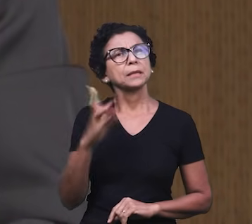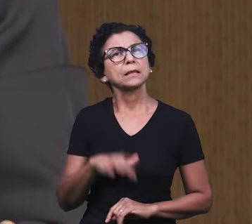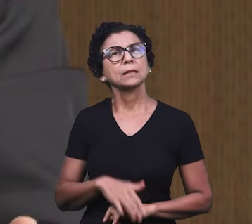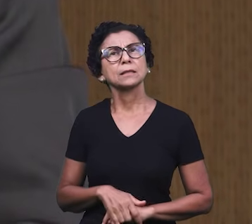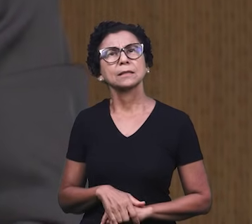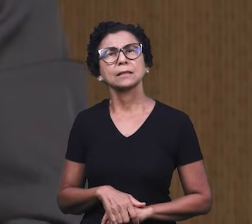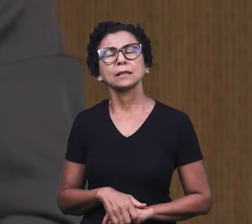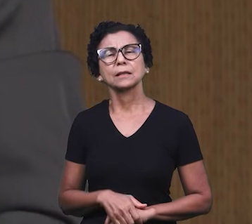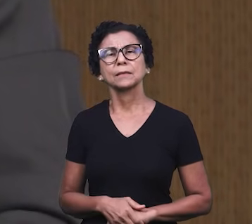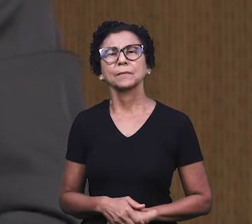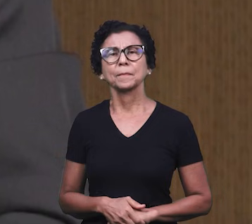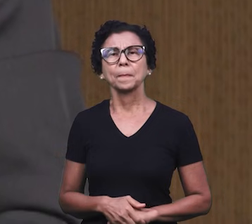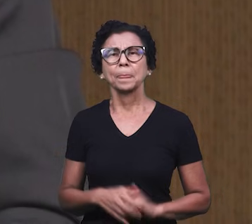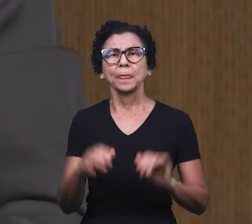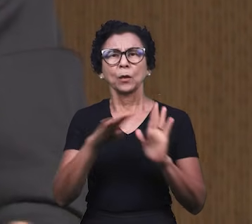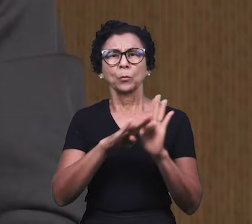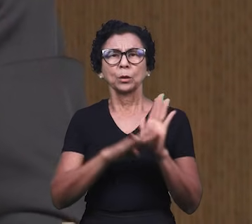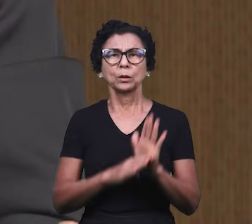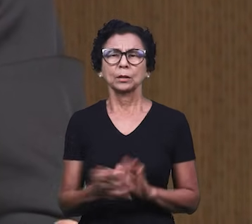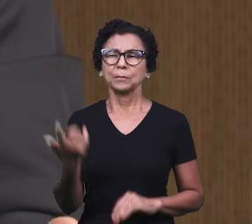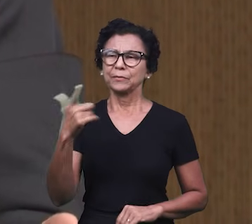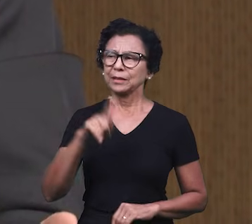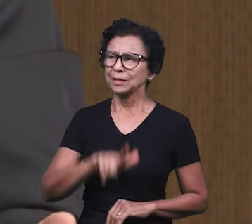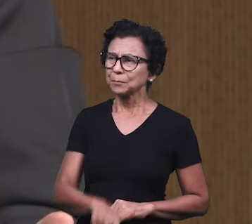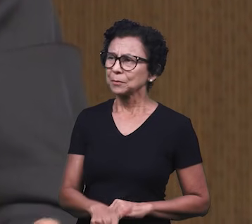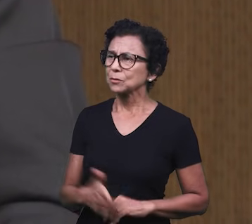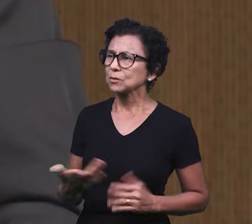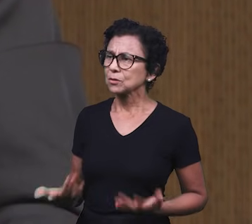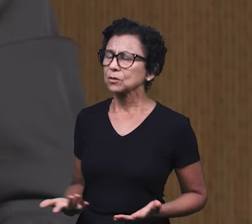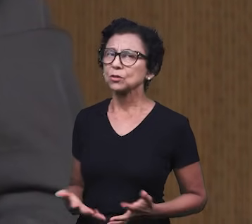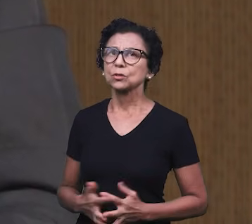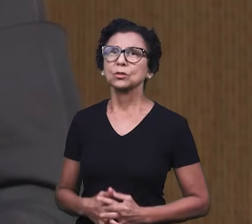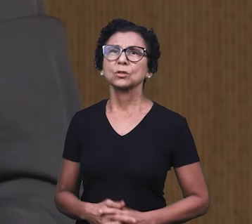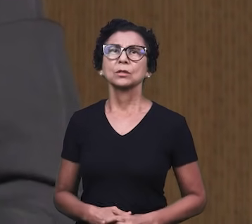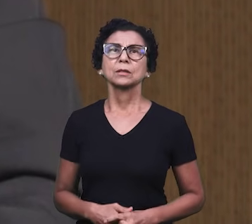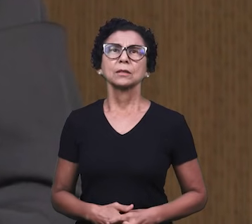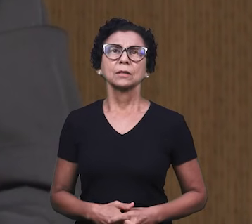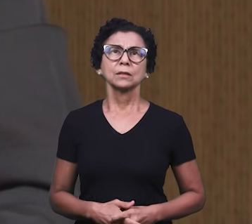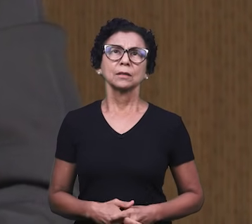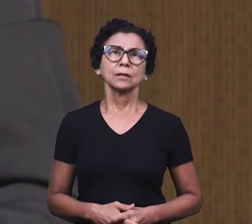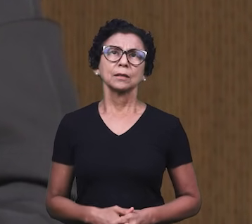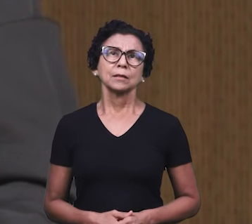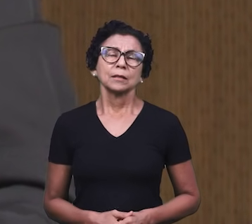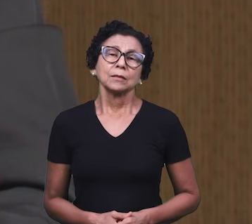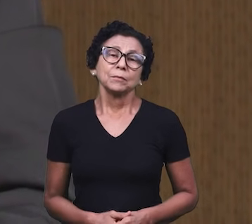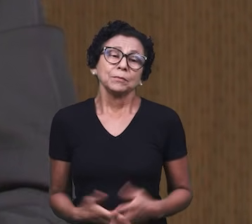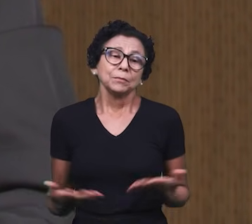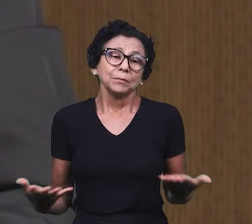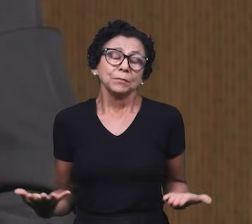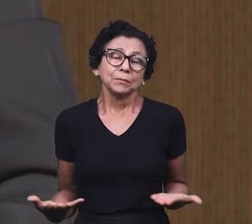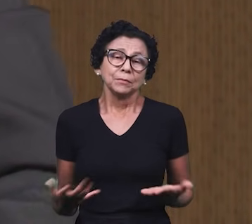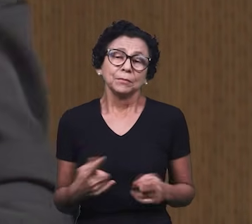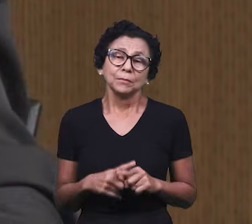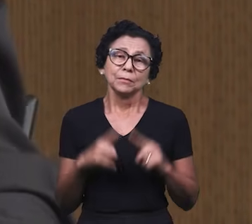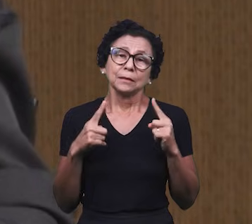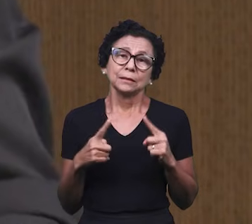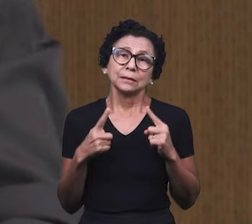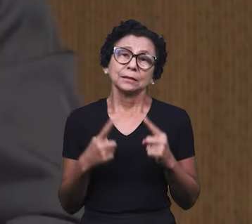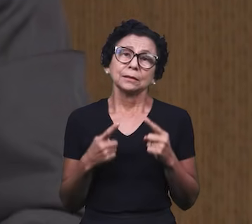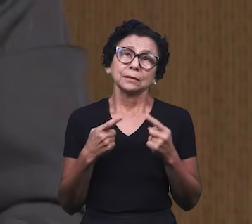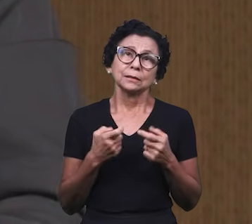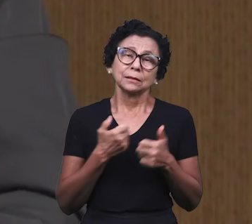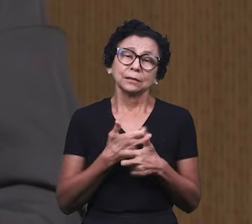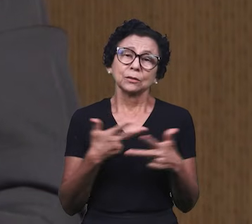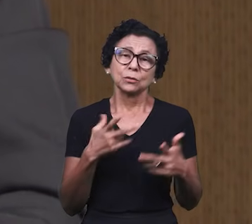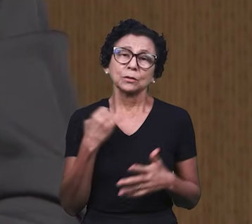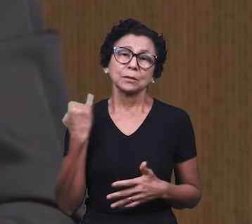coisa é reprisa. Eu já falei isso, nós produzimos aqui com tanto carinho uma coisa tão importante, tipo esse programa aqui que